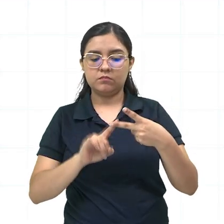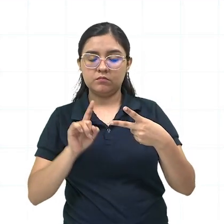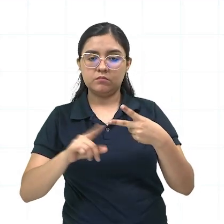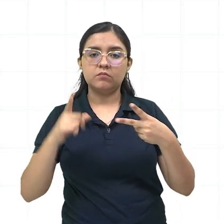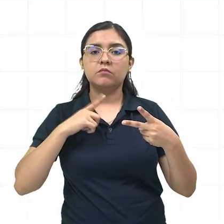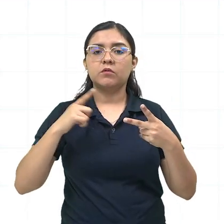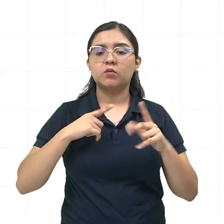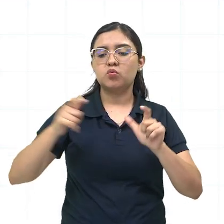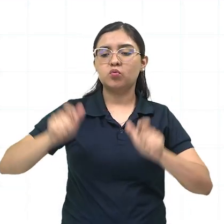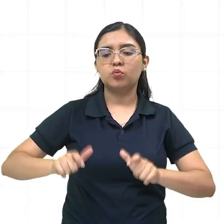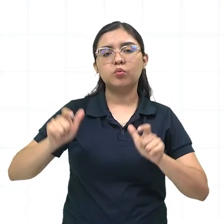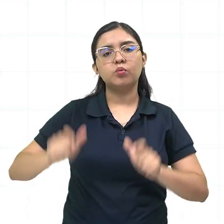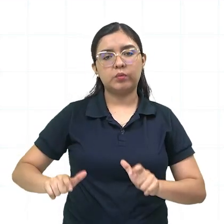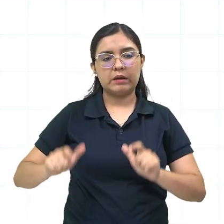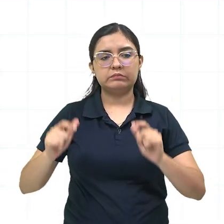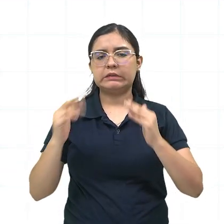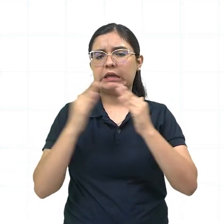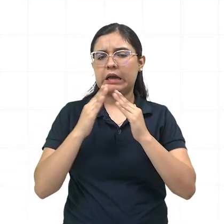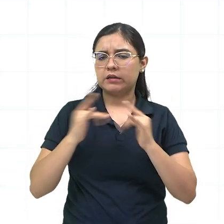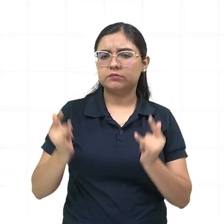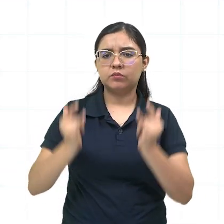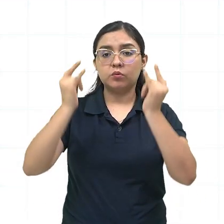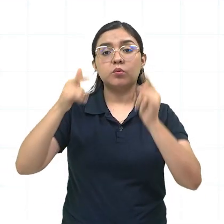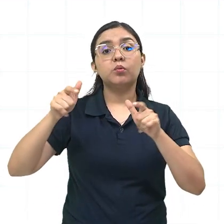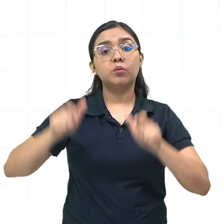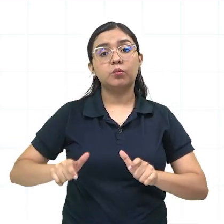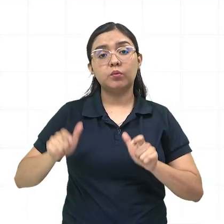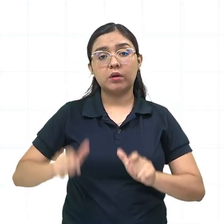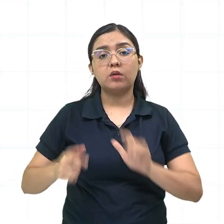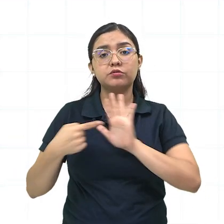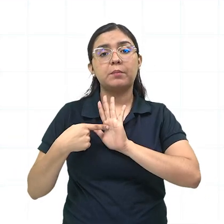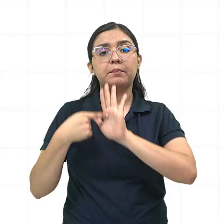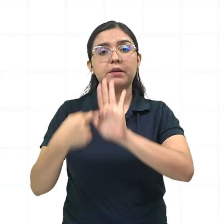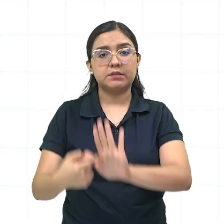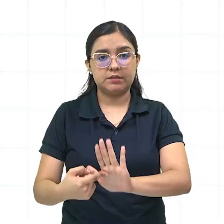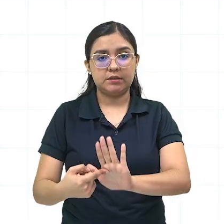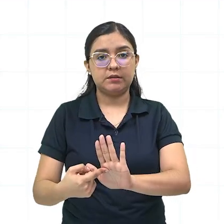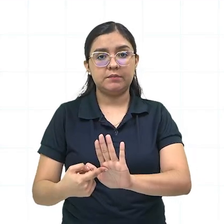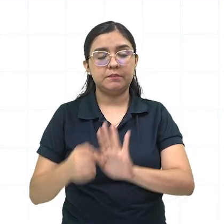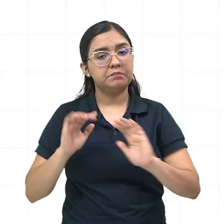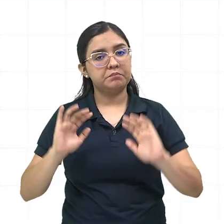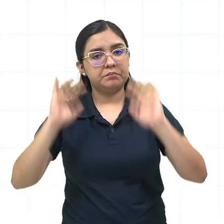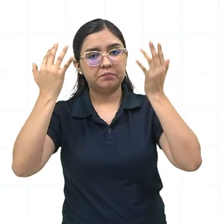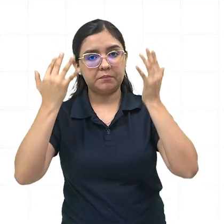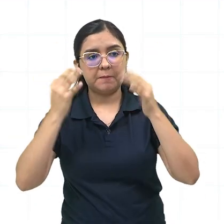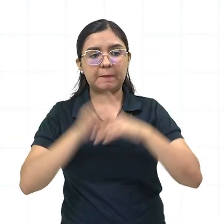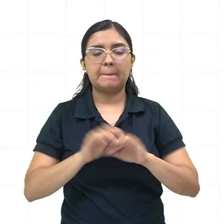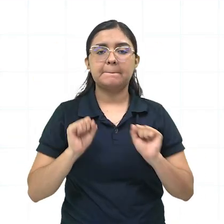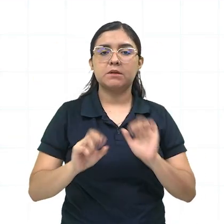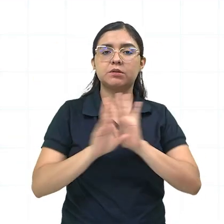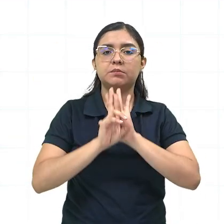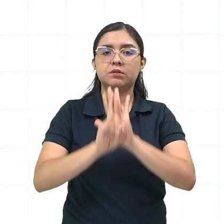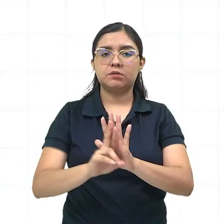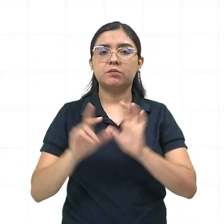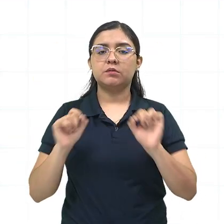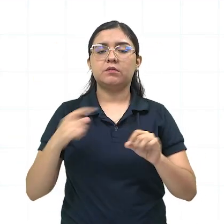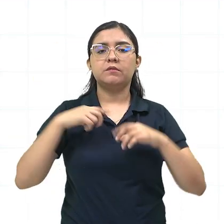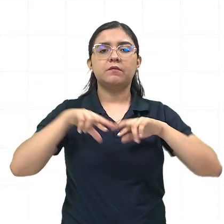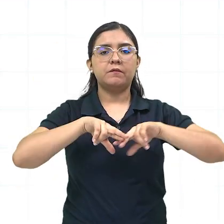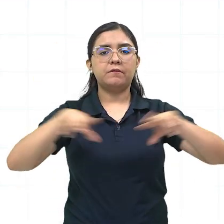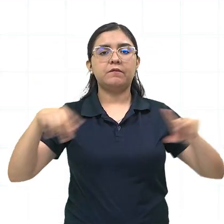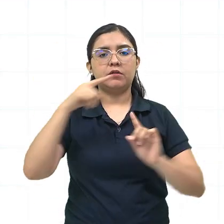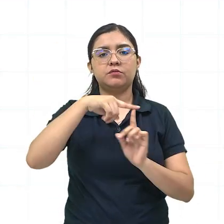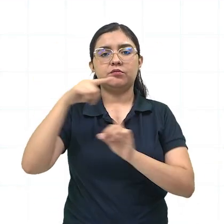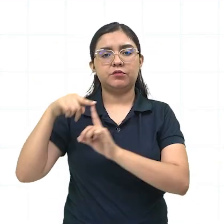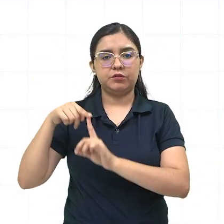a edifício ou casa, ou seja, o espaço no qual podem ser representados